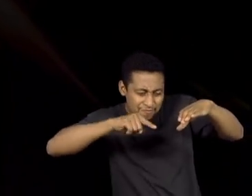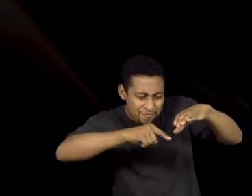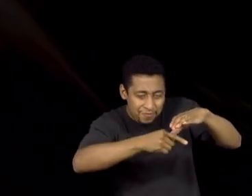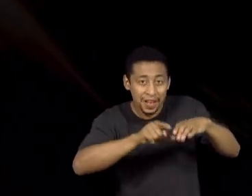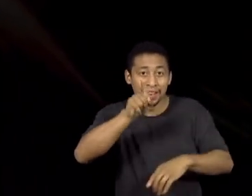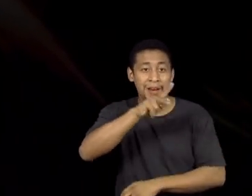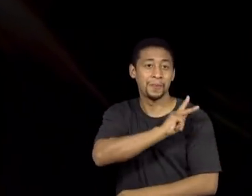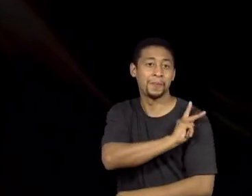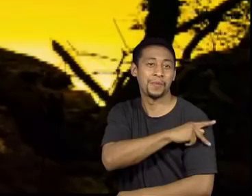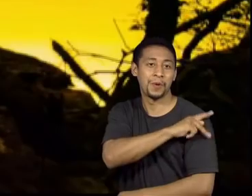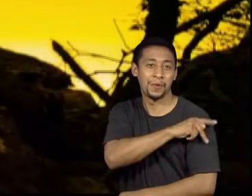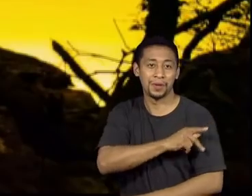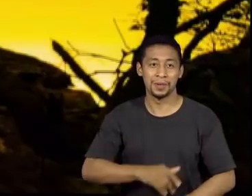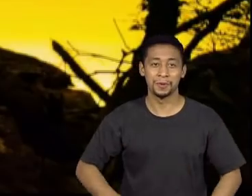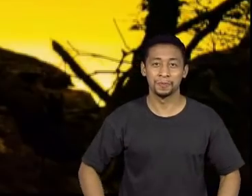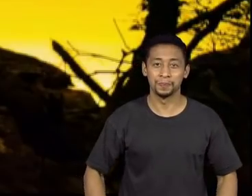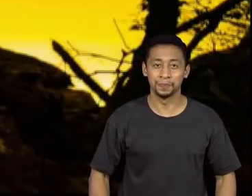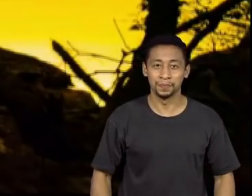Piauí.